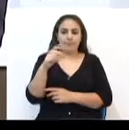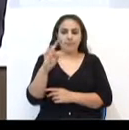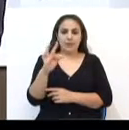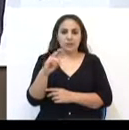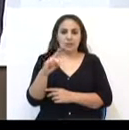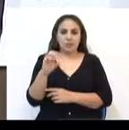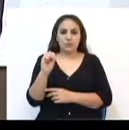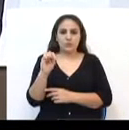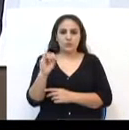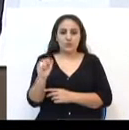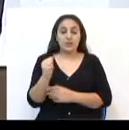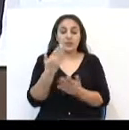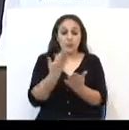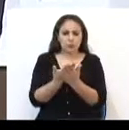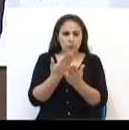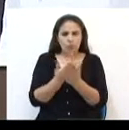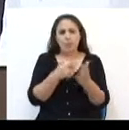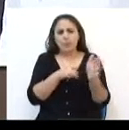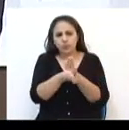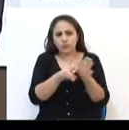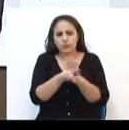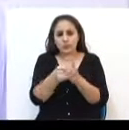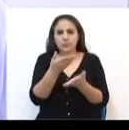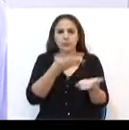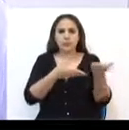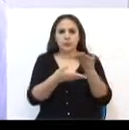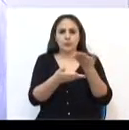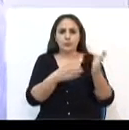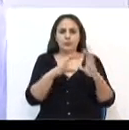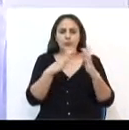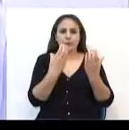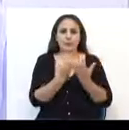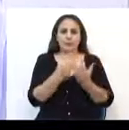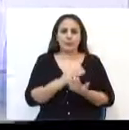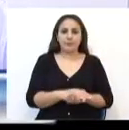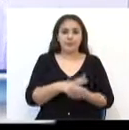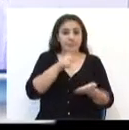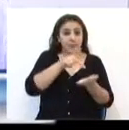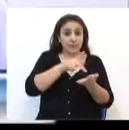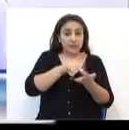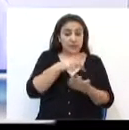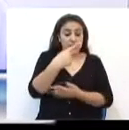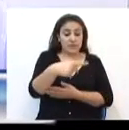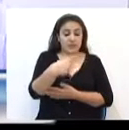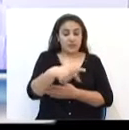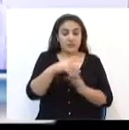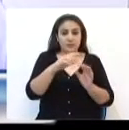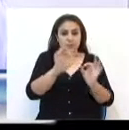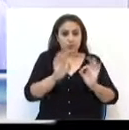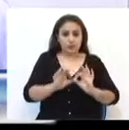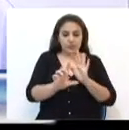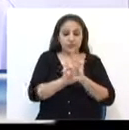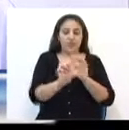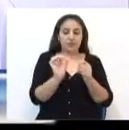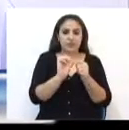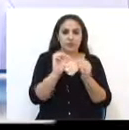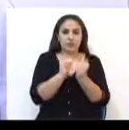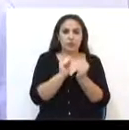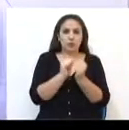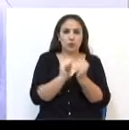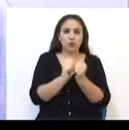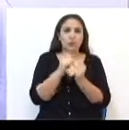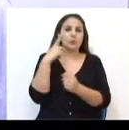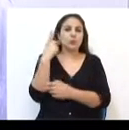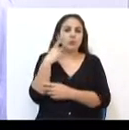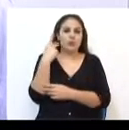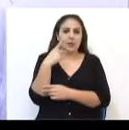após estudo e consulta à comunidade. Na verdade, esse projeto de lei que nós fizemos junto com o vereador Patucci, o presidente